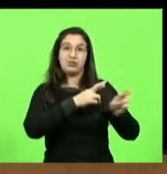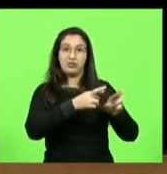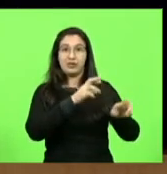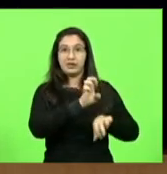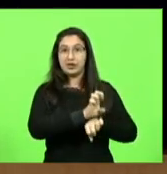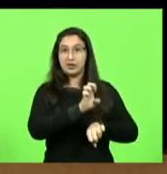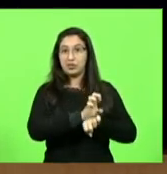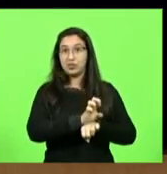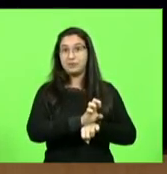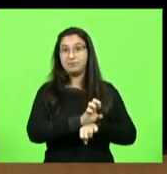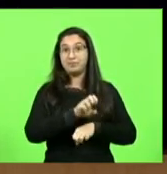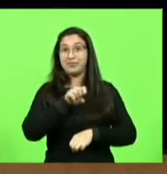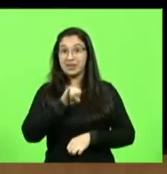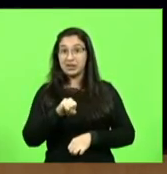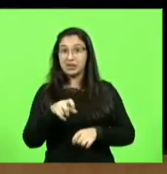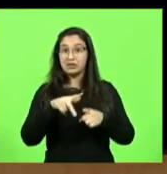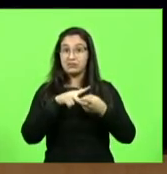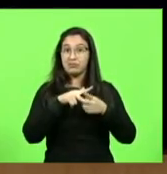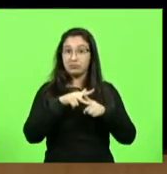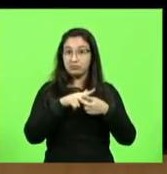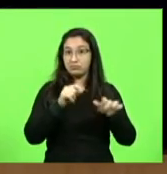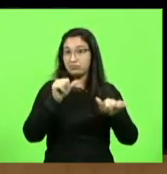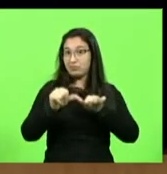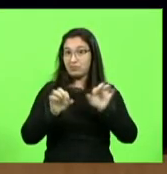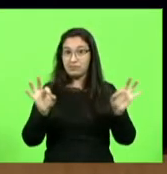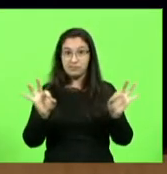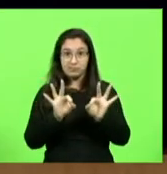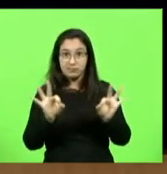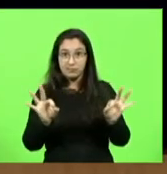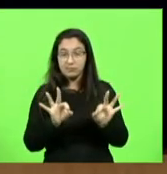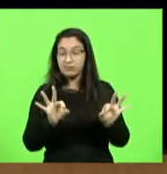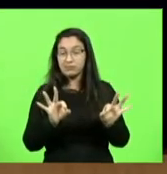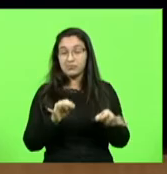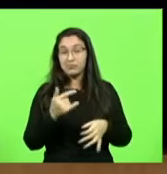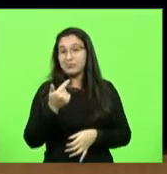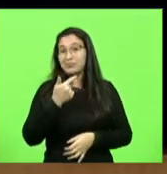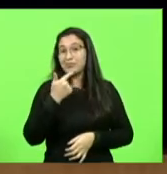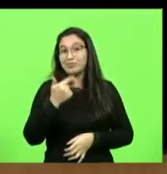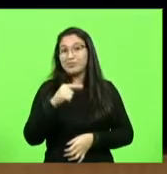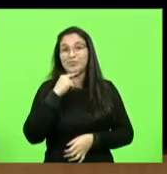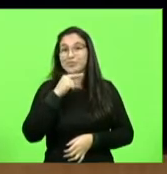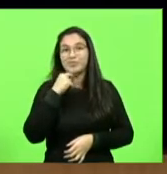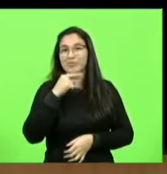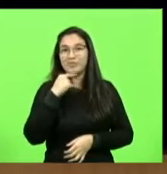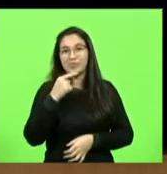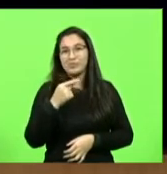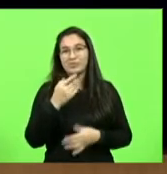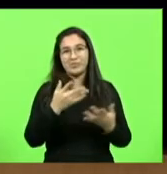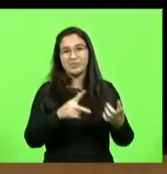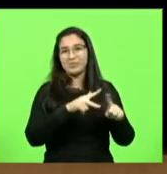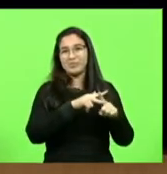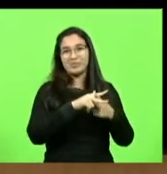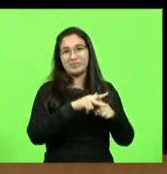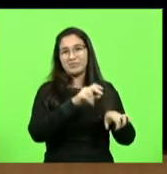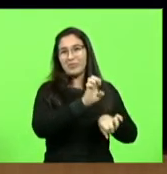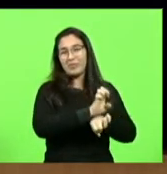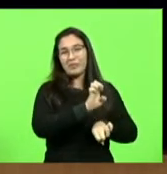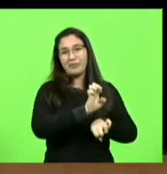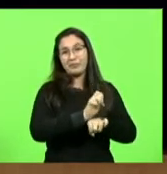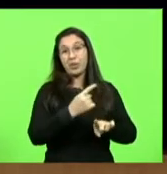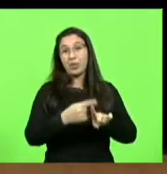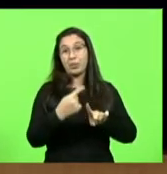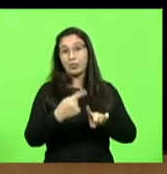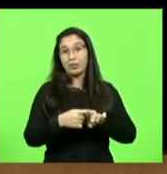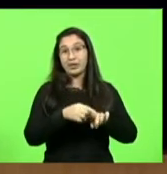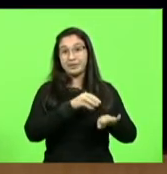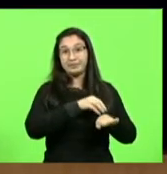não consertar a 163, não vai ter maneira de sustentar um conserto das estaduais, porque o trânsito não